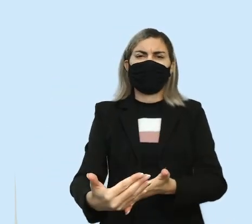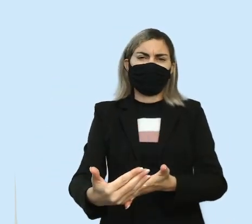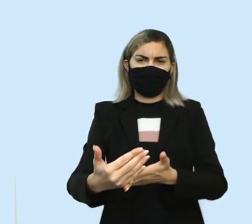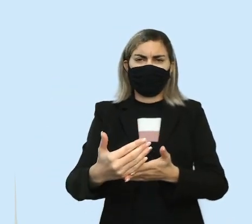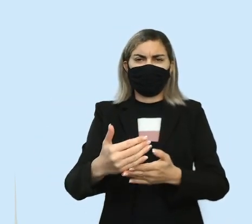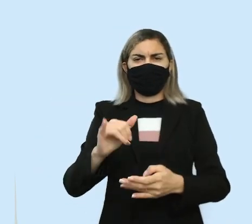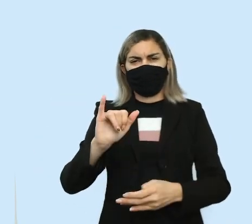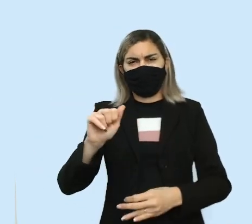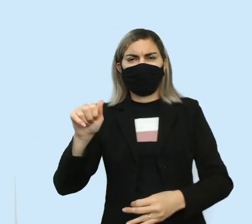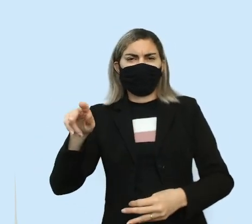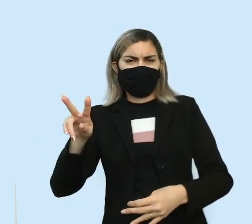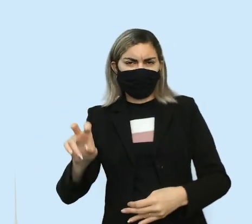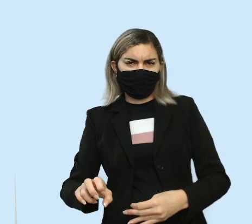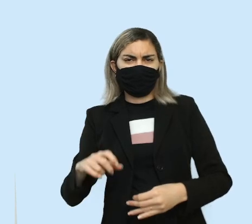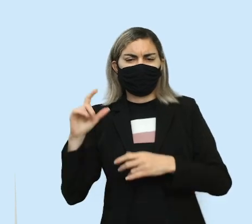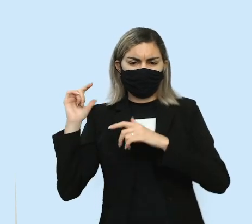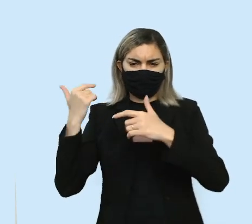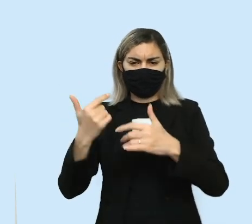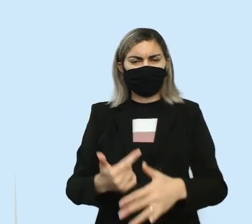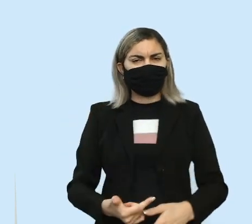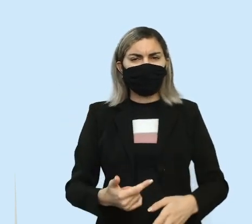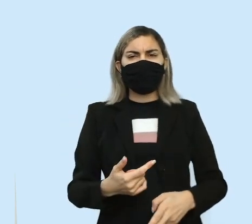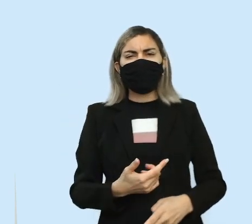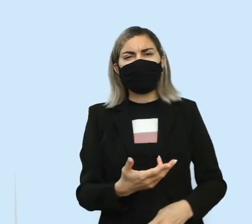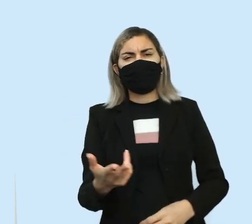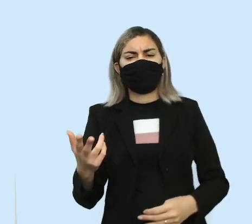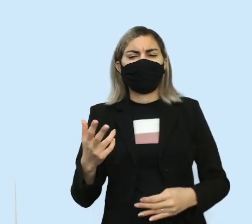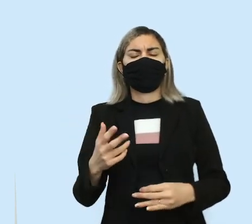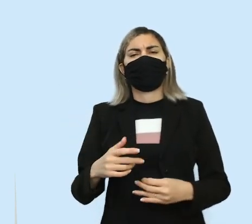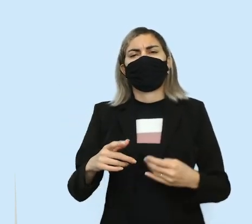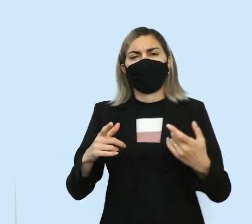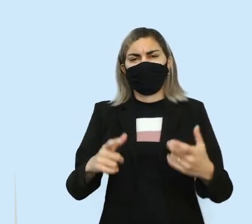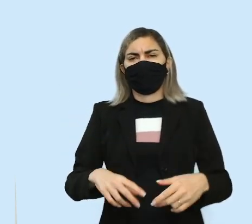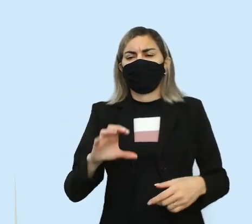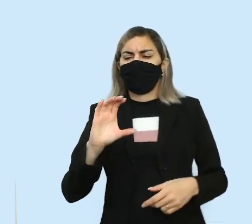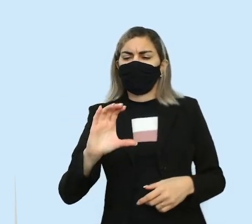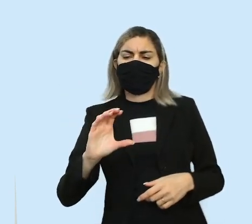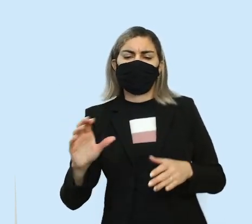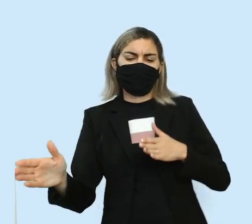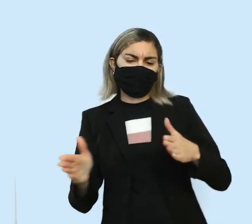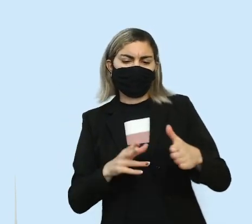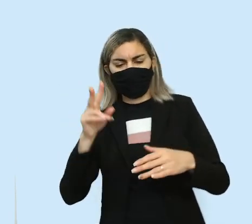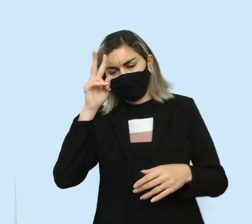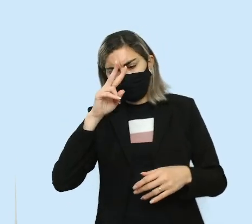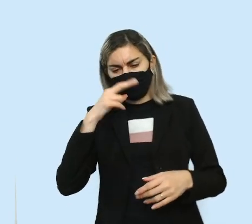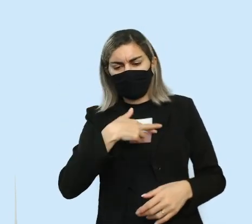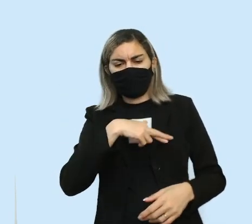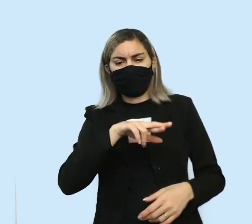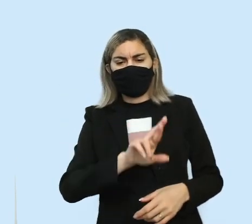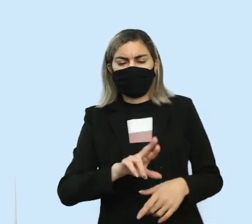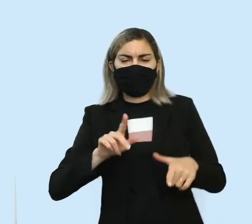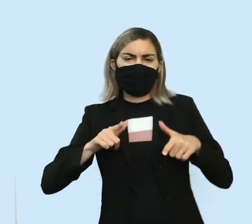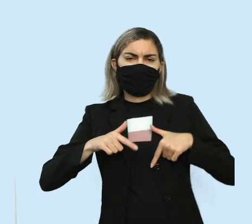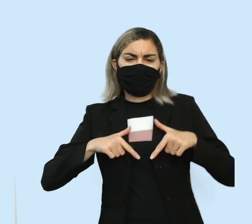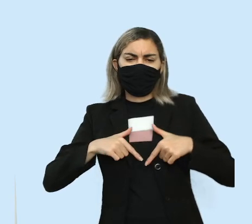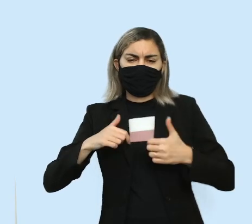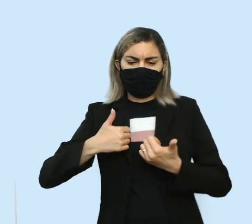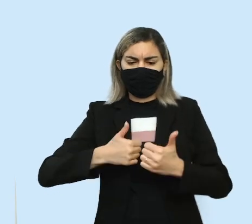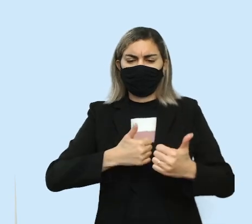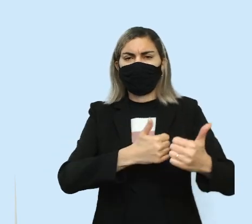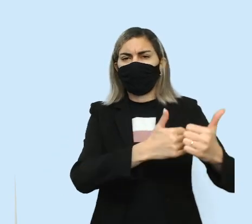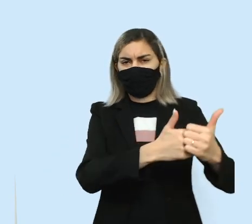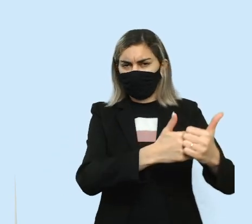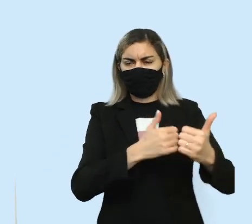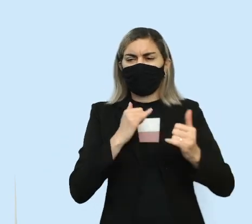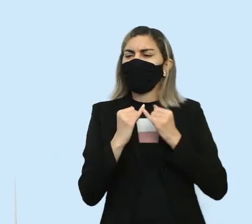Yahvé, aquele que é, na sua tradução. Aqui no espaçozinho C. Ao período histórico em que a religião hebraica seguiu os